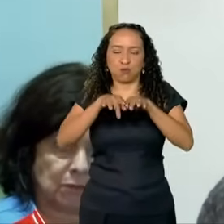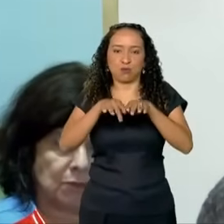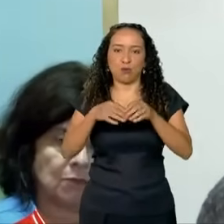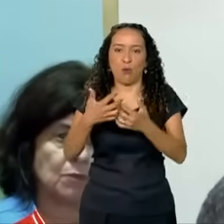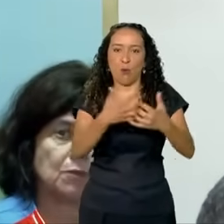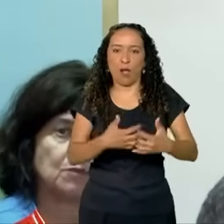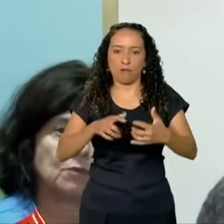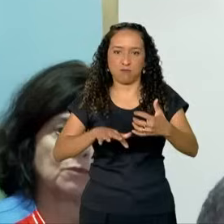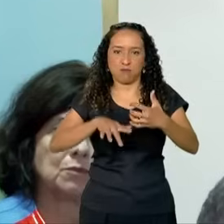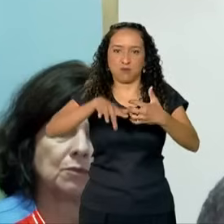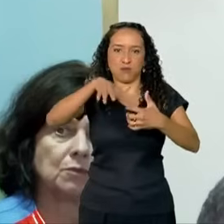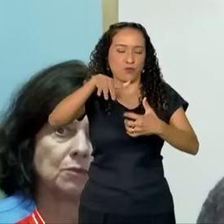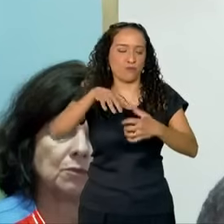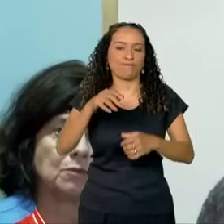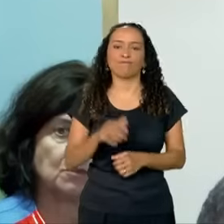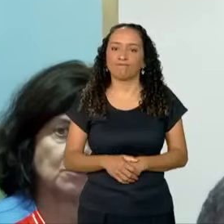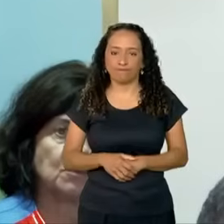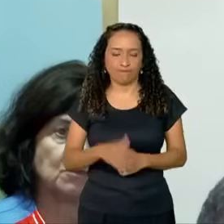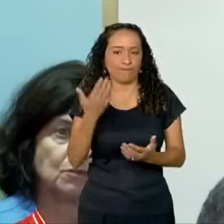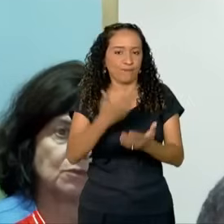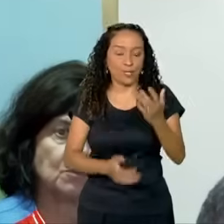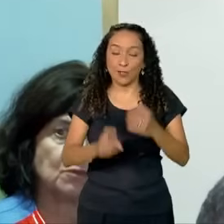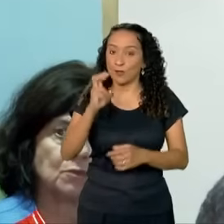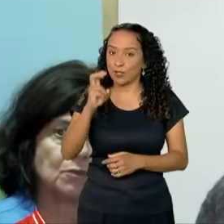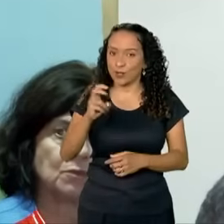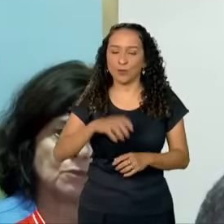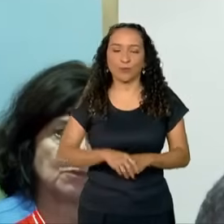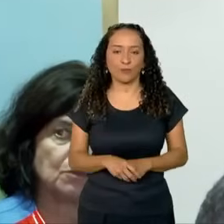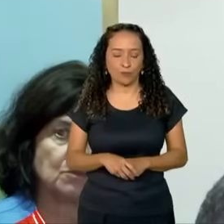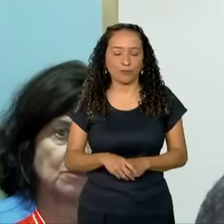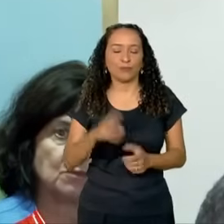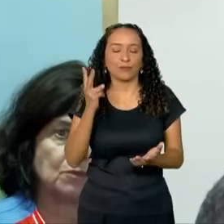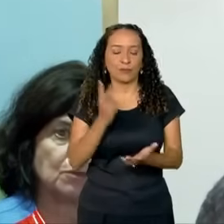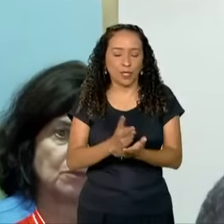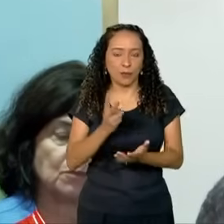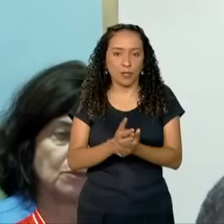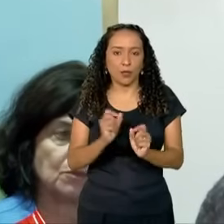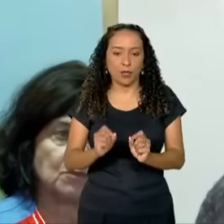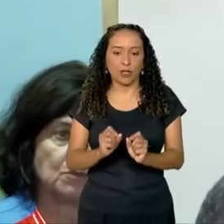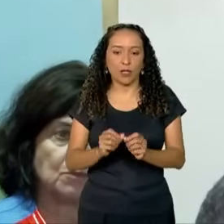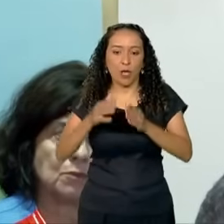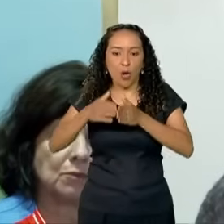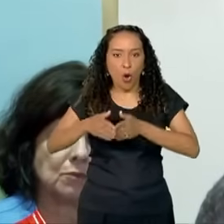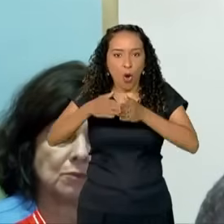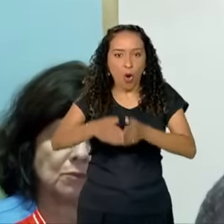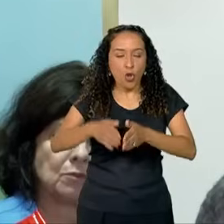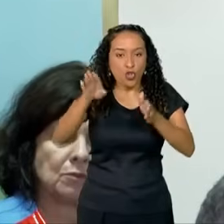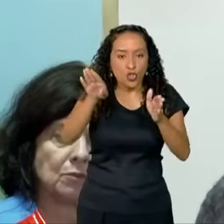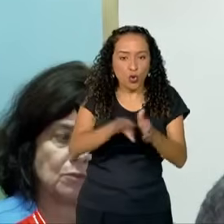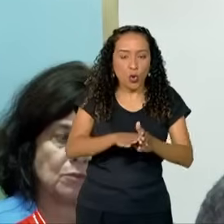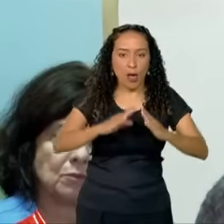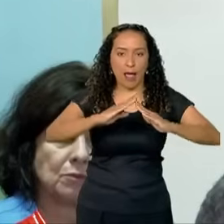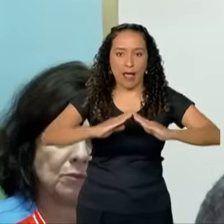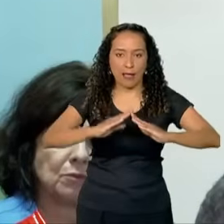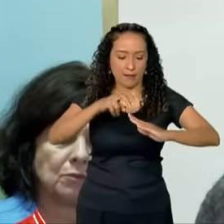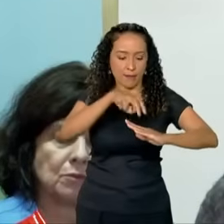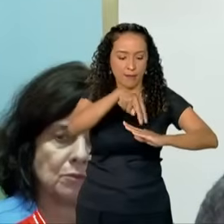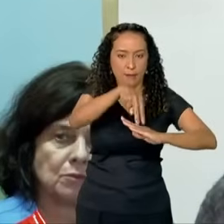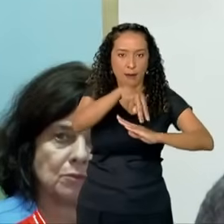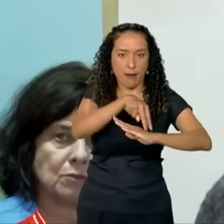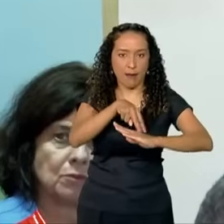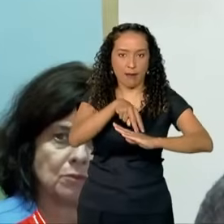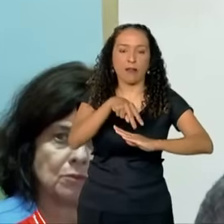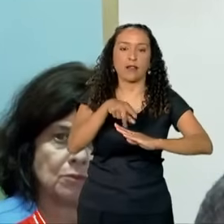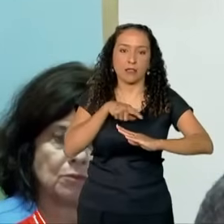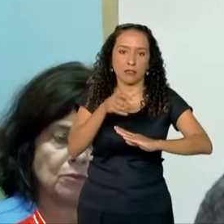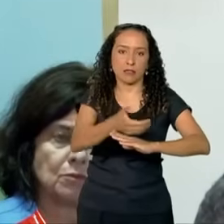naquela situação. 5 viaturas. E, ao mesmo tempo, com meio de bote, conseguimos chegar no telhado das casas e resgatar pessoas